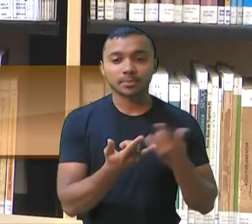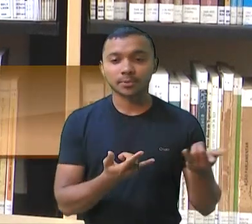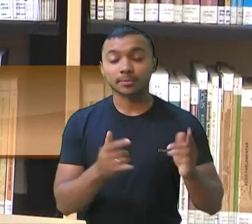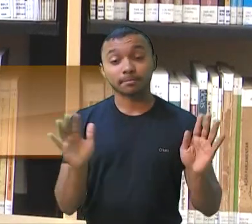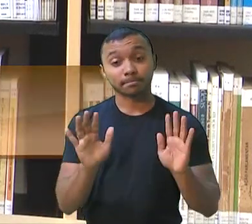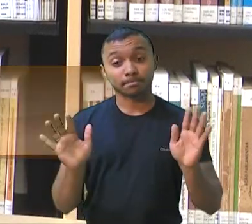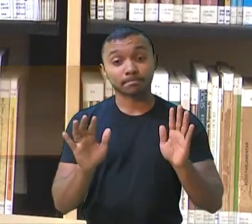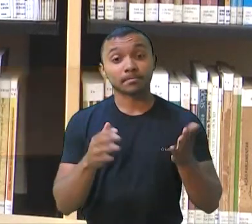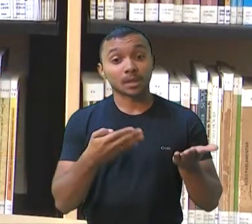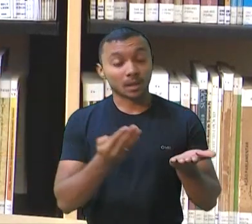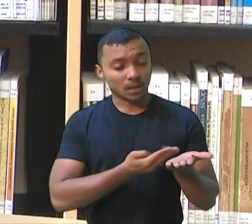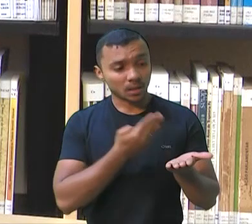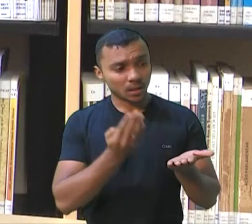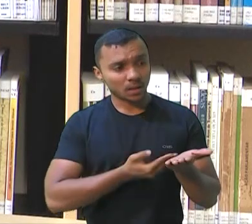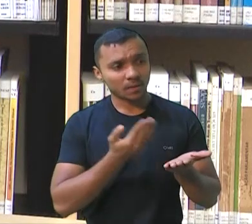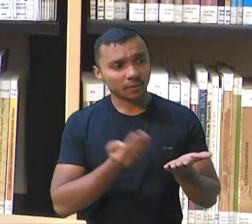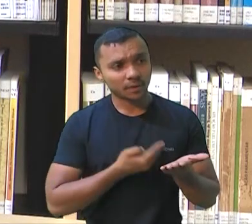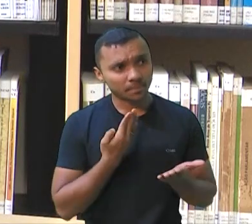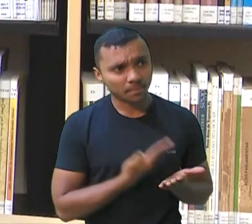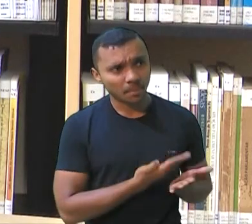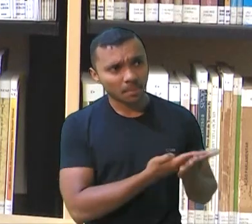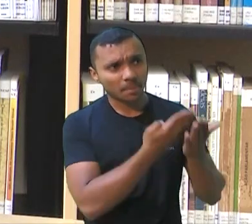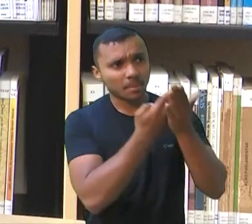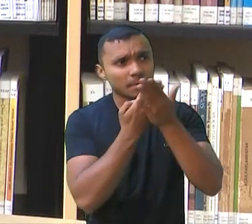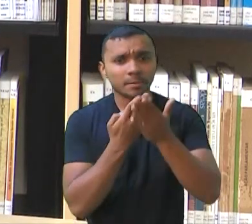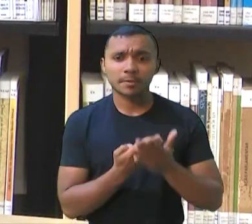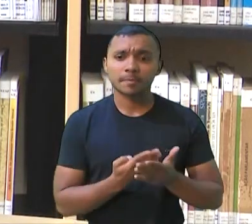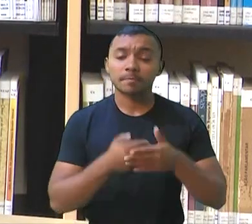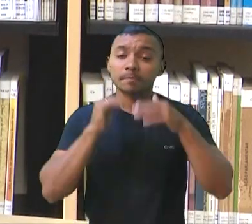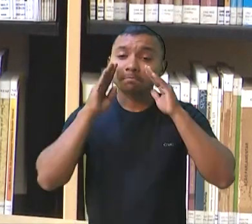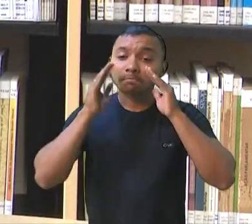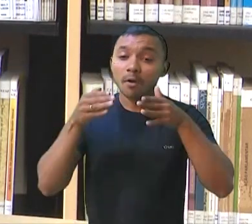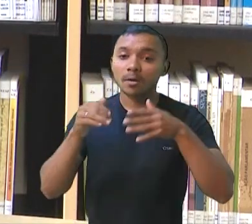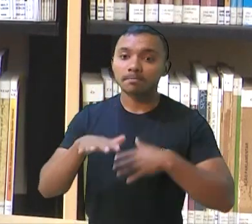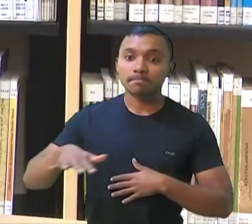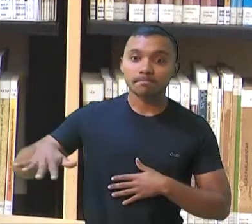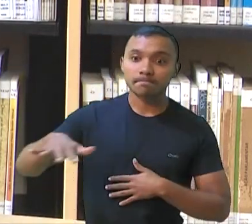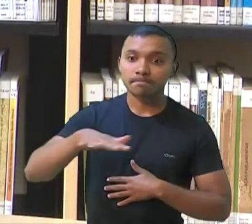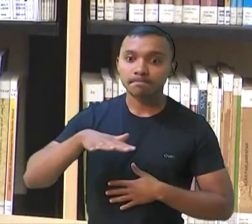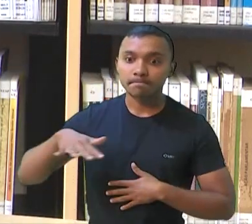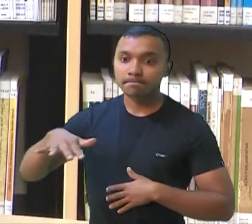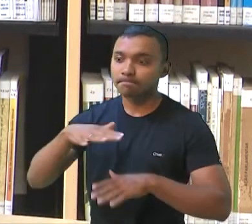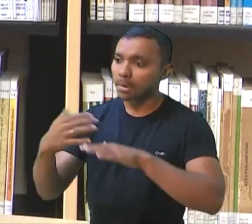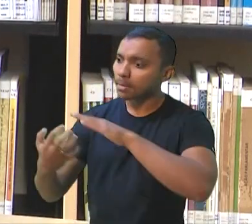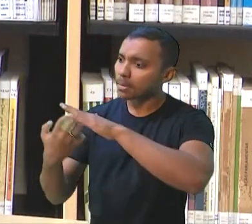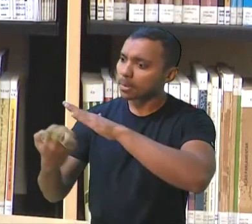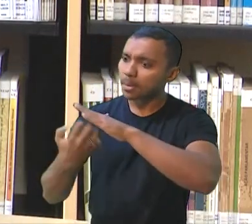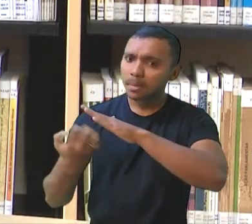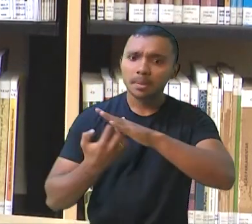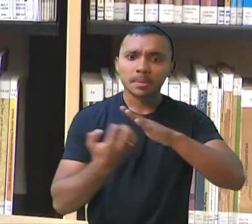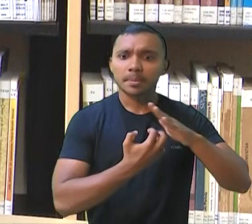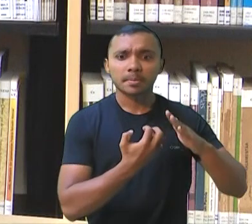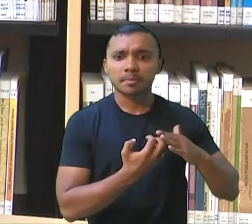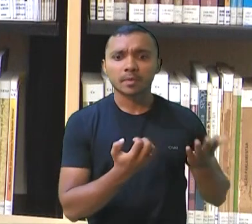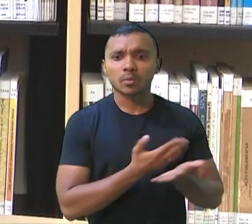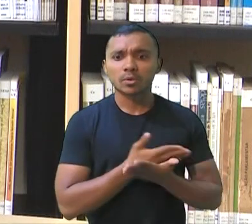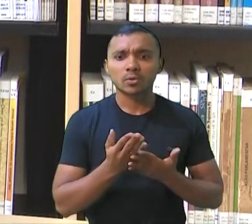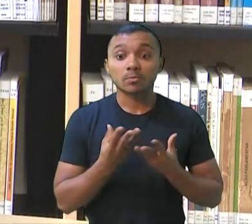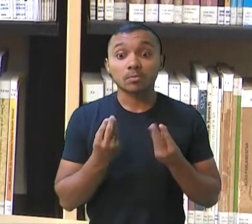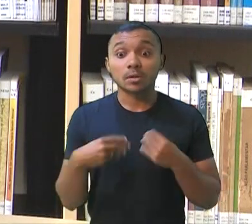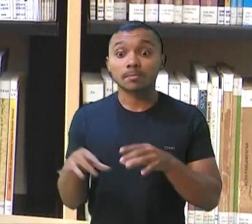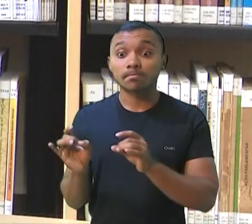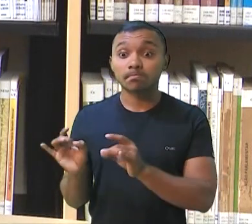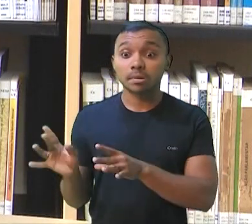estudo sobre um mercado editorial e como esse mercado se tornou super comercial